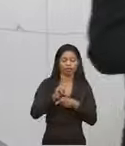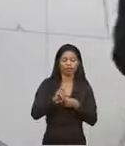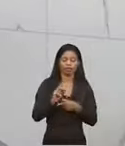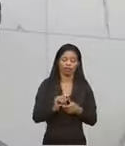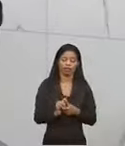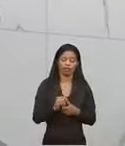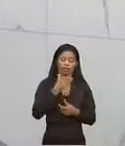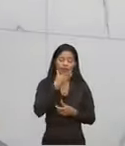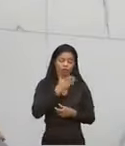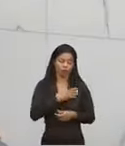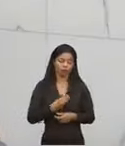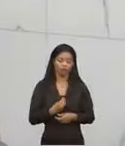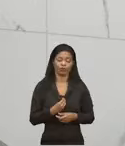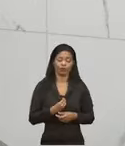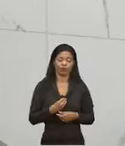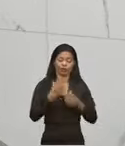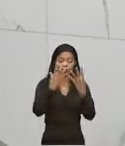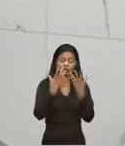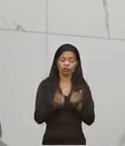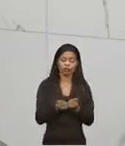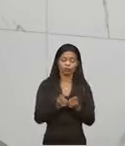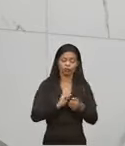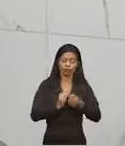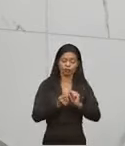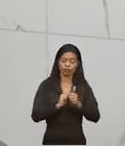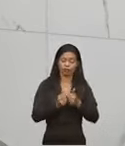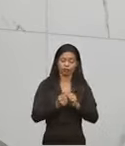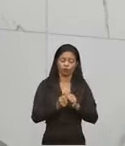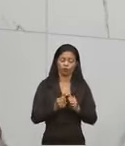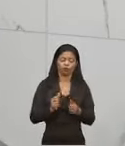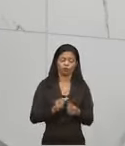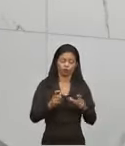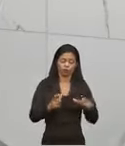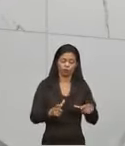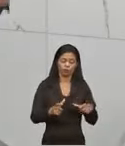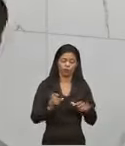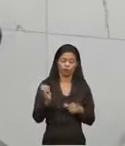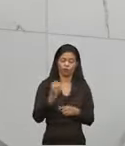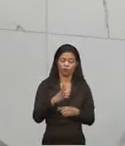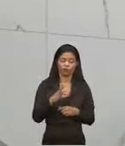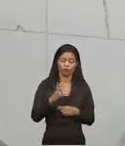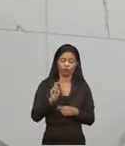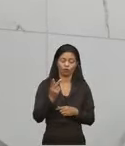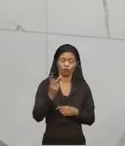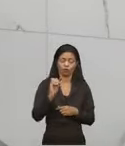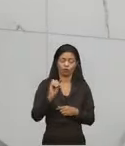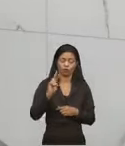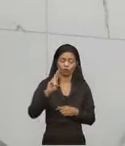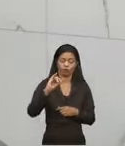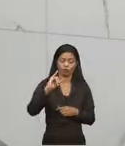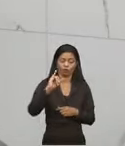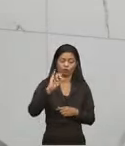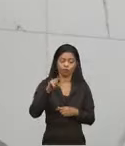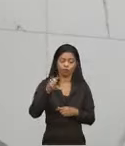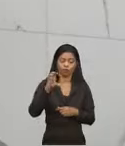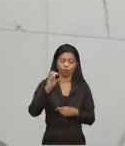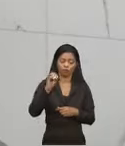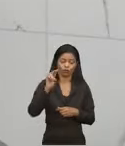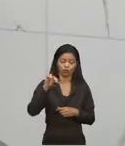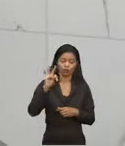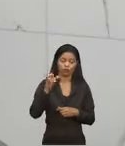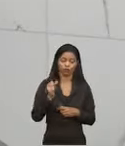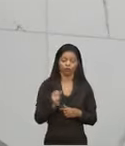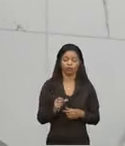isso, e assumiu o esporte naquele bairro do Novo Horizonte. E aí, indo para o outro lado da cidade, o nosso amigo Laio, lá